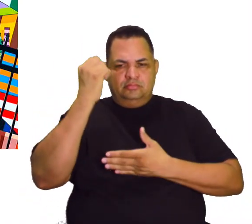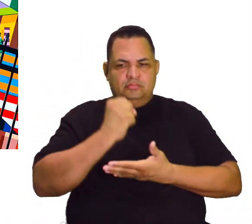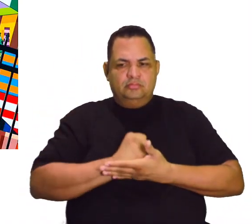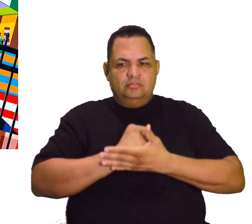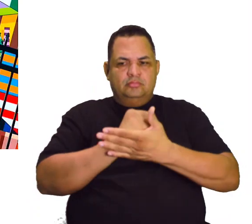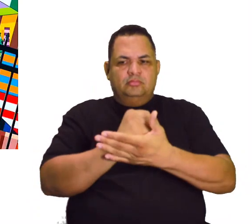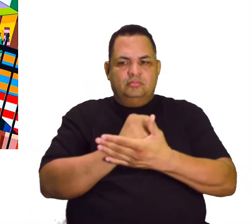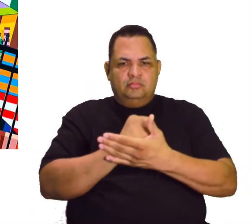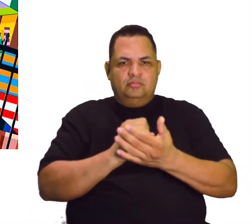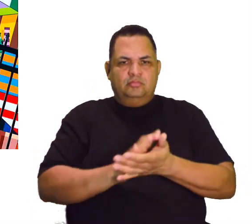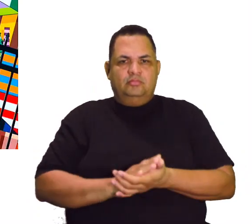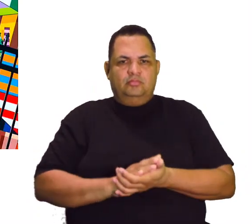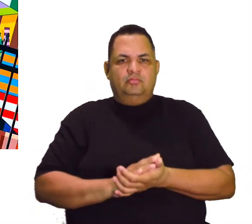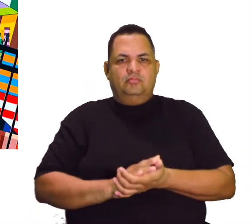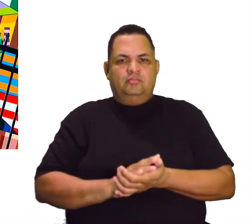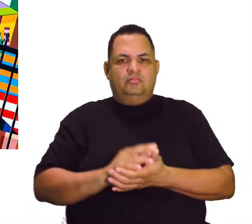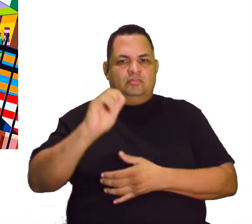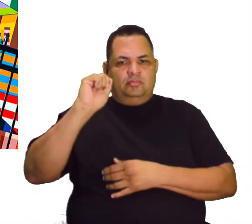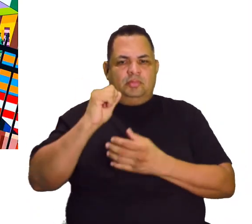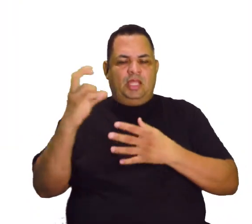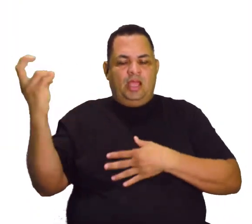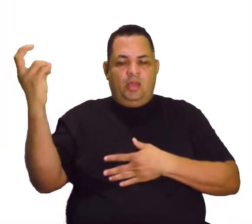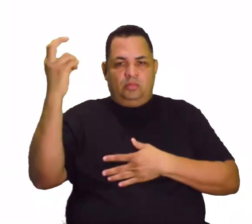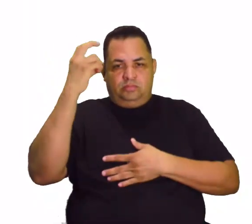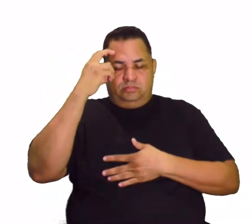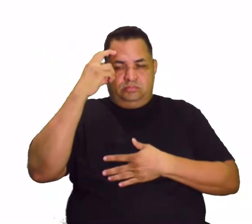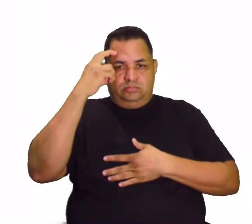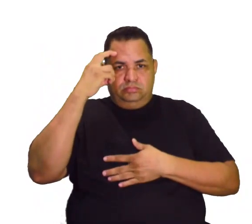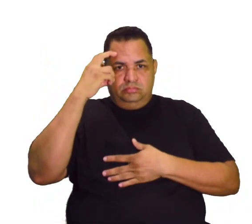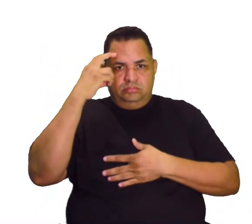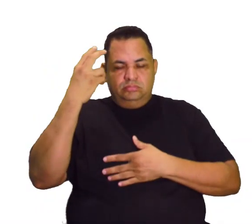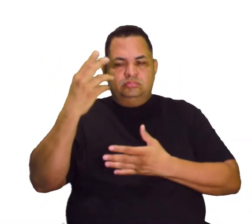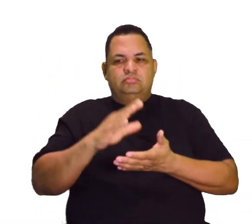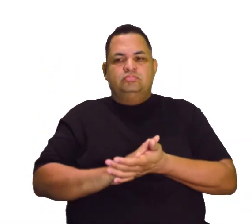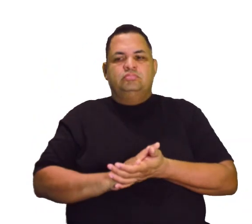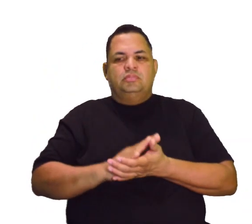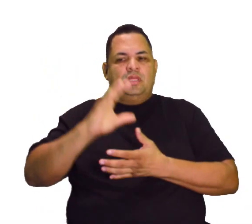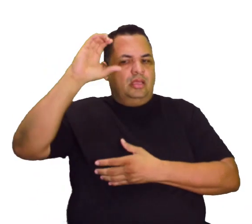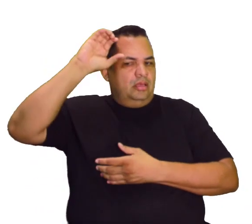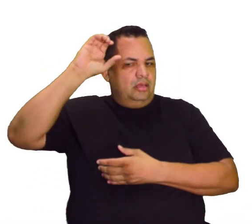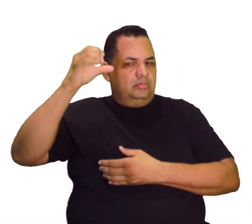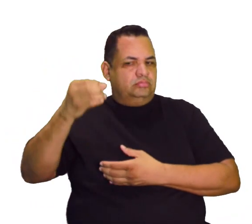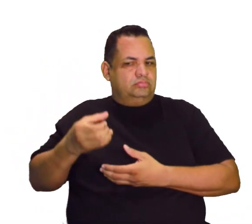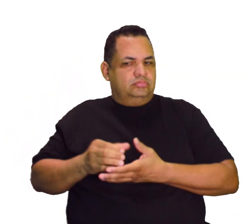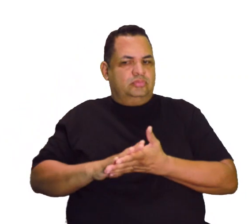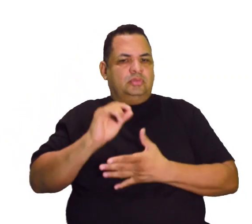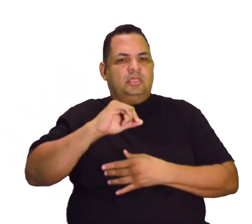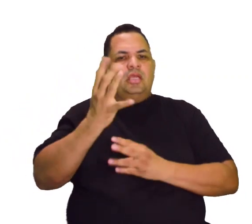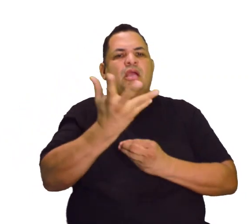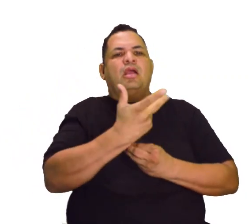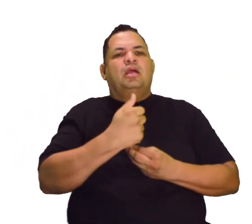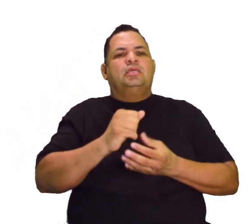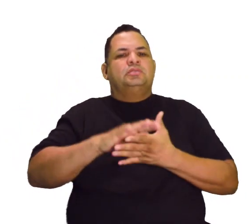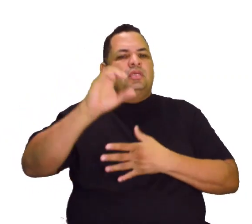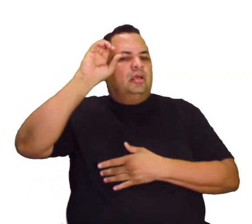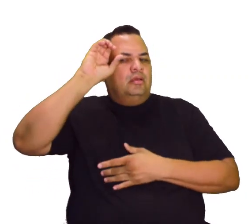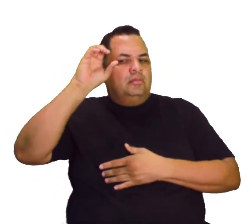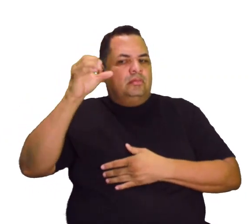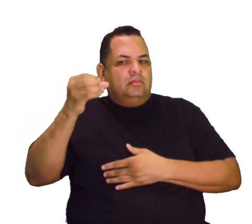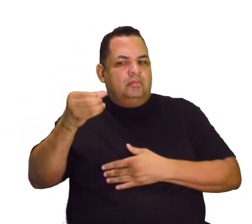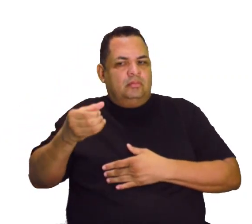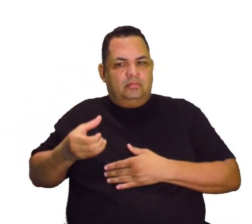raízes na cultura africana, a cultura afro-brasileira. E o que é a arte afro-brasileira, professora?